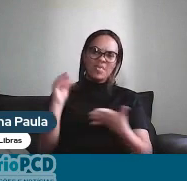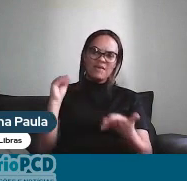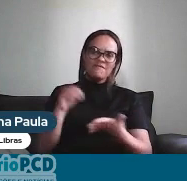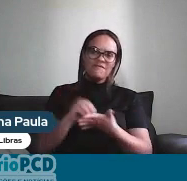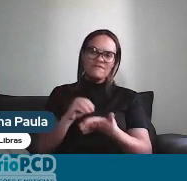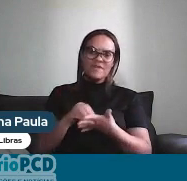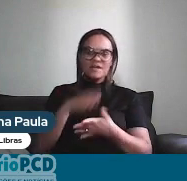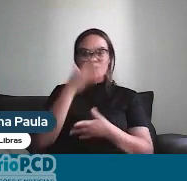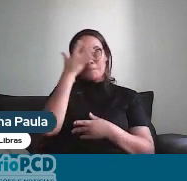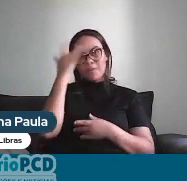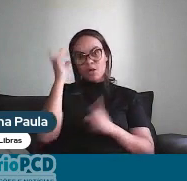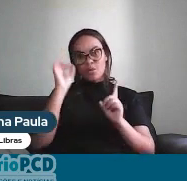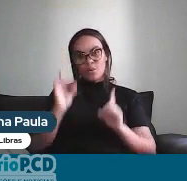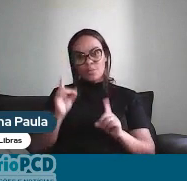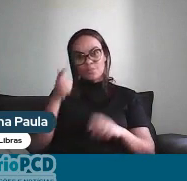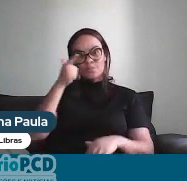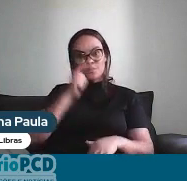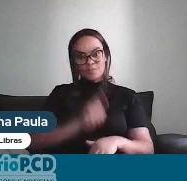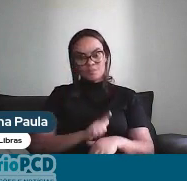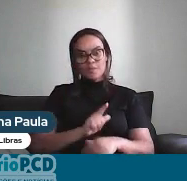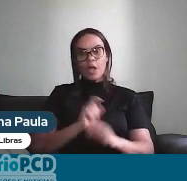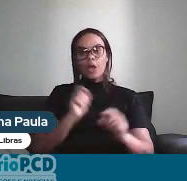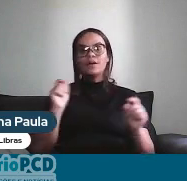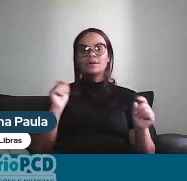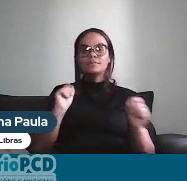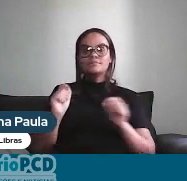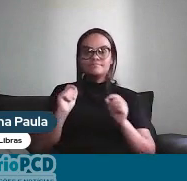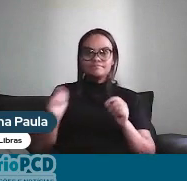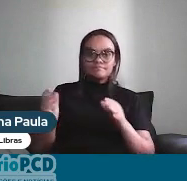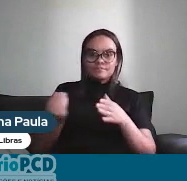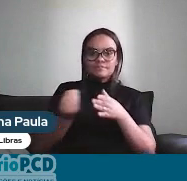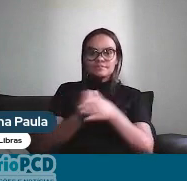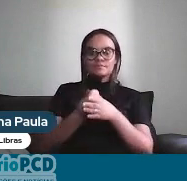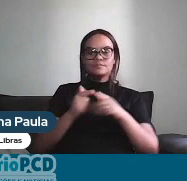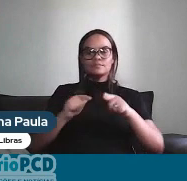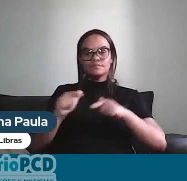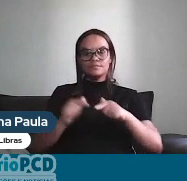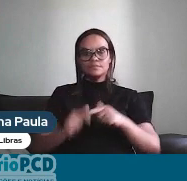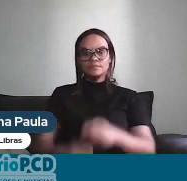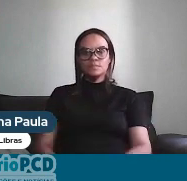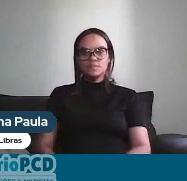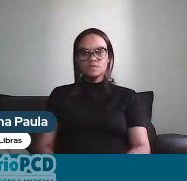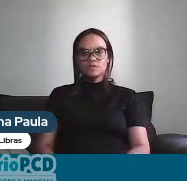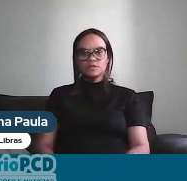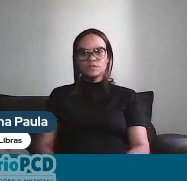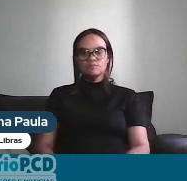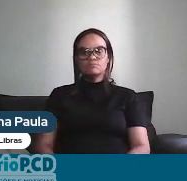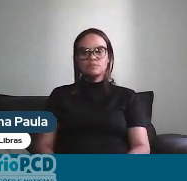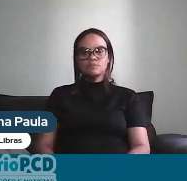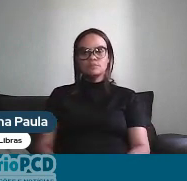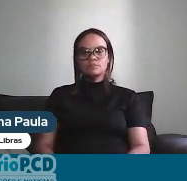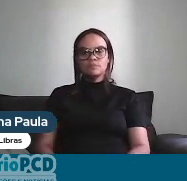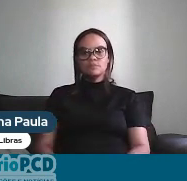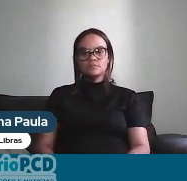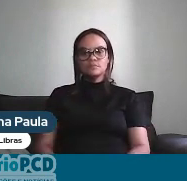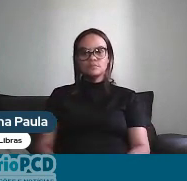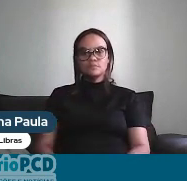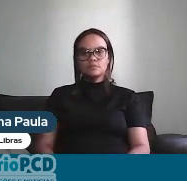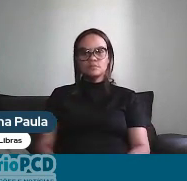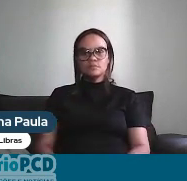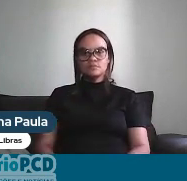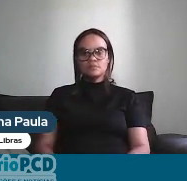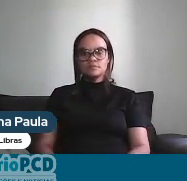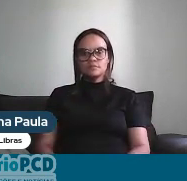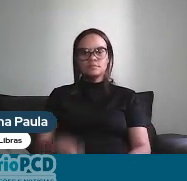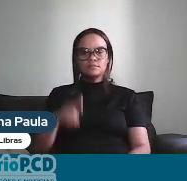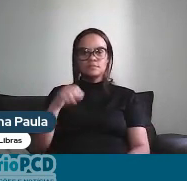com deficiência consigam, de fato, ser inseridas no mercado de trabalho. Mais do que isso, o que essa PNAD